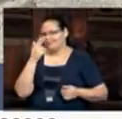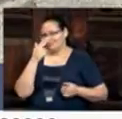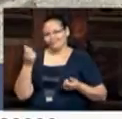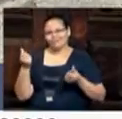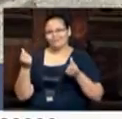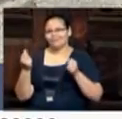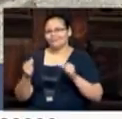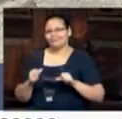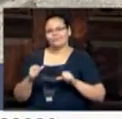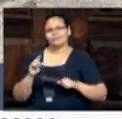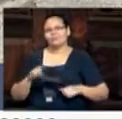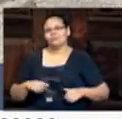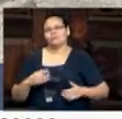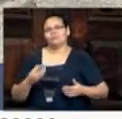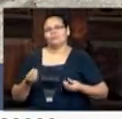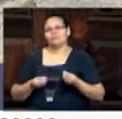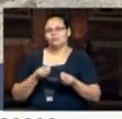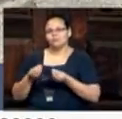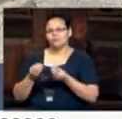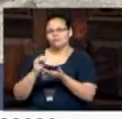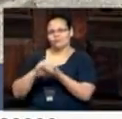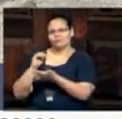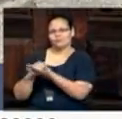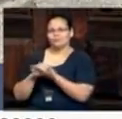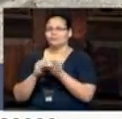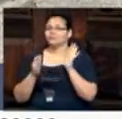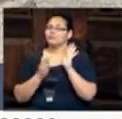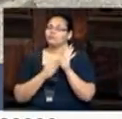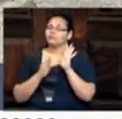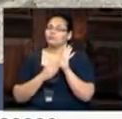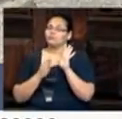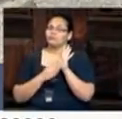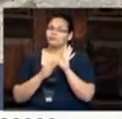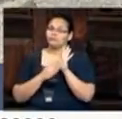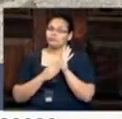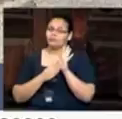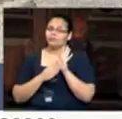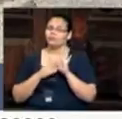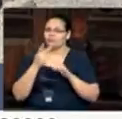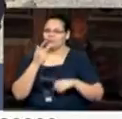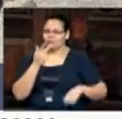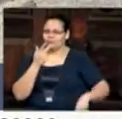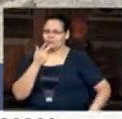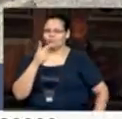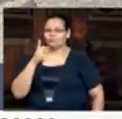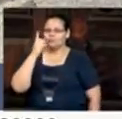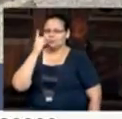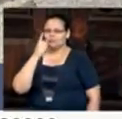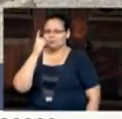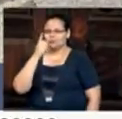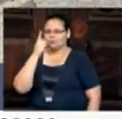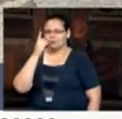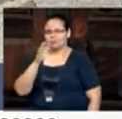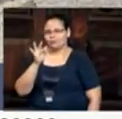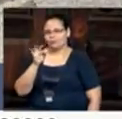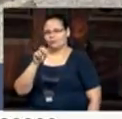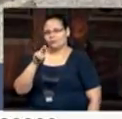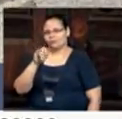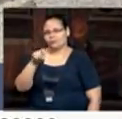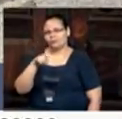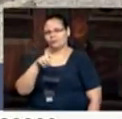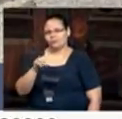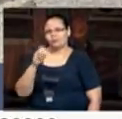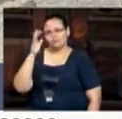uma baixaria generalizada e pela falta de propostas. Eu disse isso aqui ao deputado Marcelo Freixo. Acho